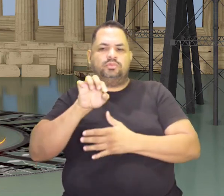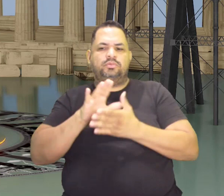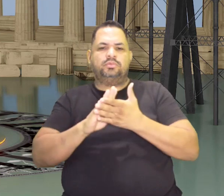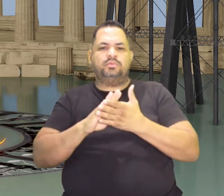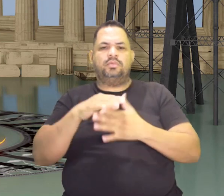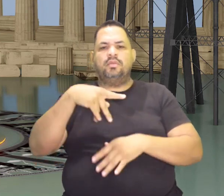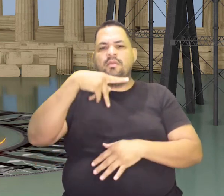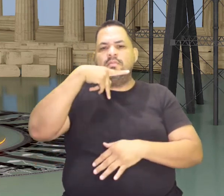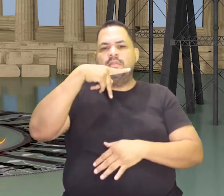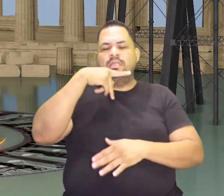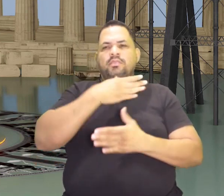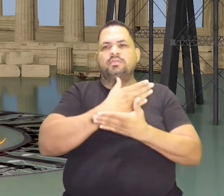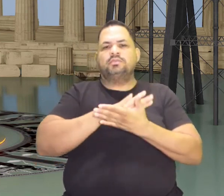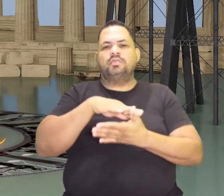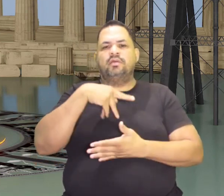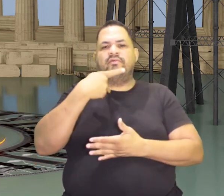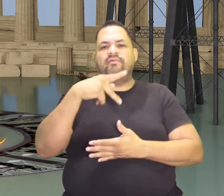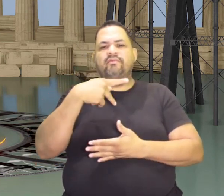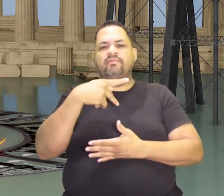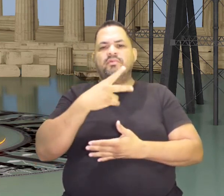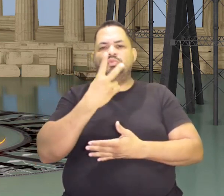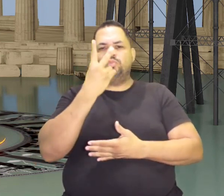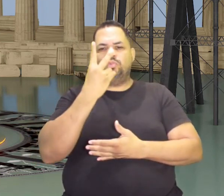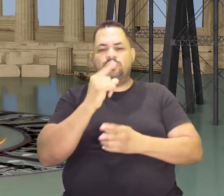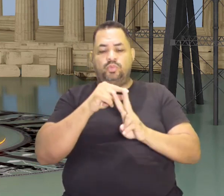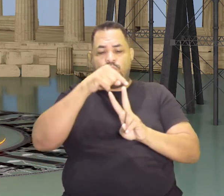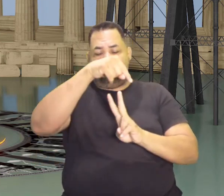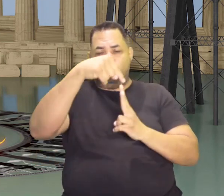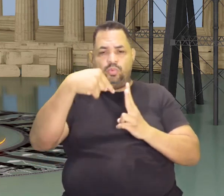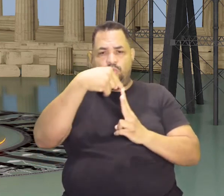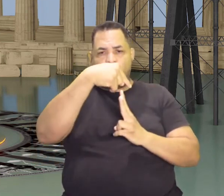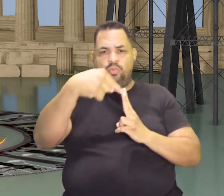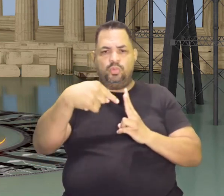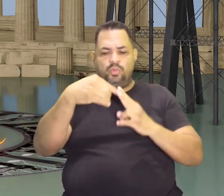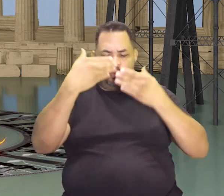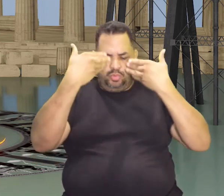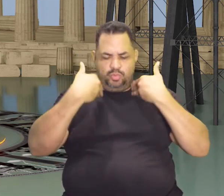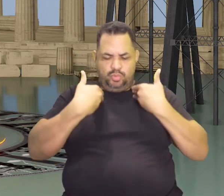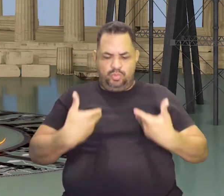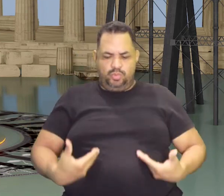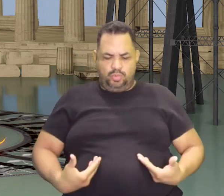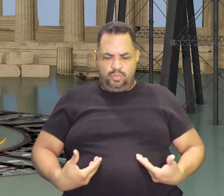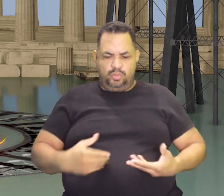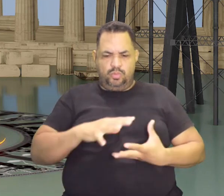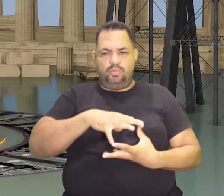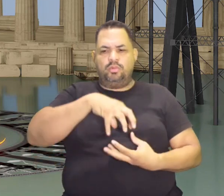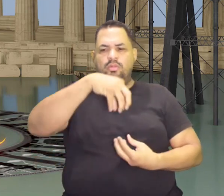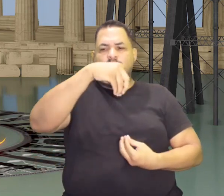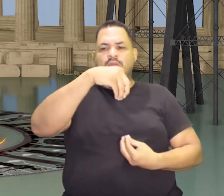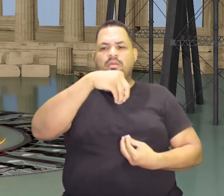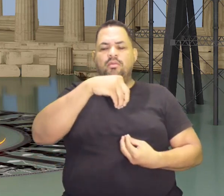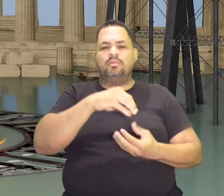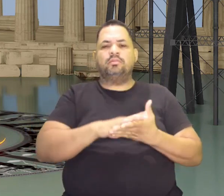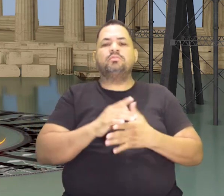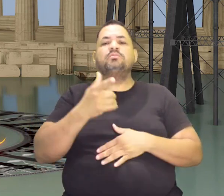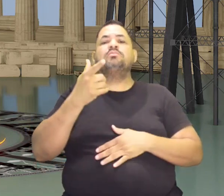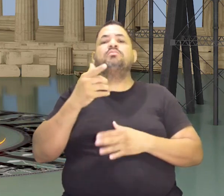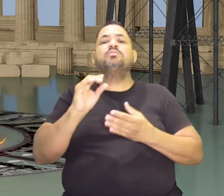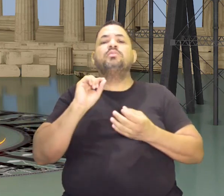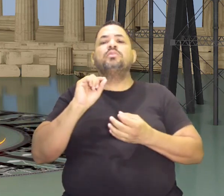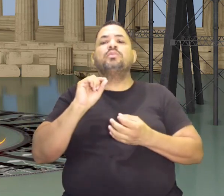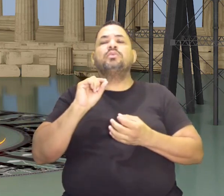já dizia lá no início que o ser humano é dualista, é corpo e alma. E o